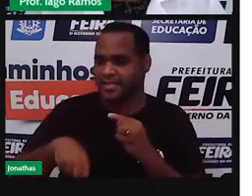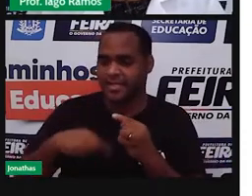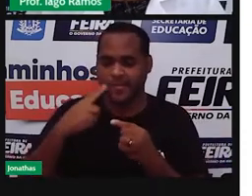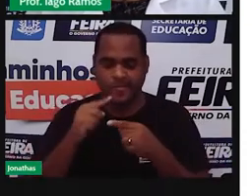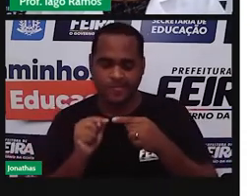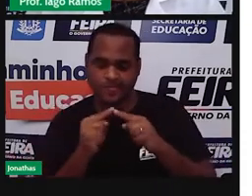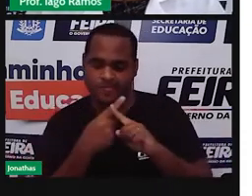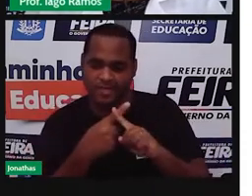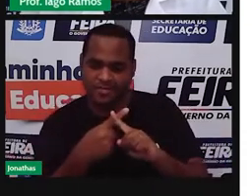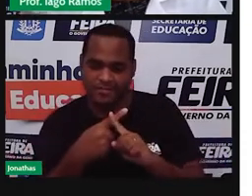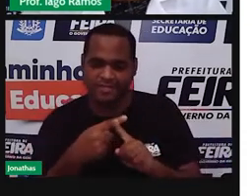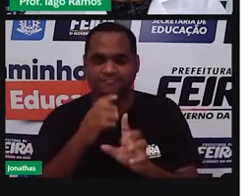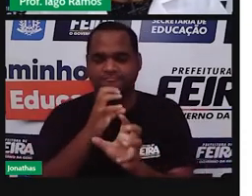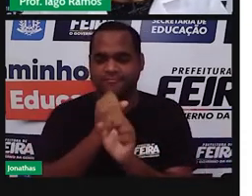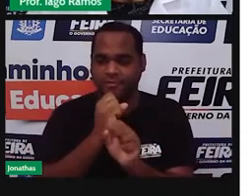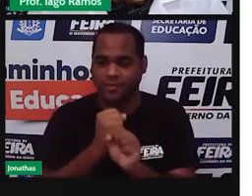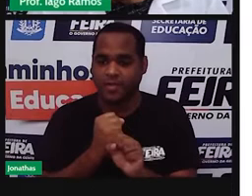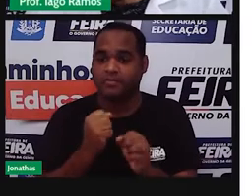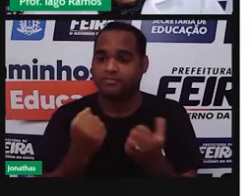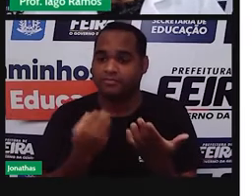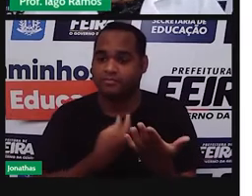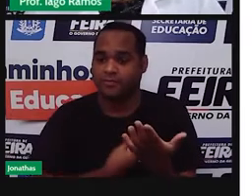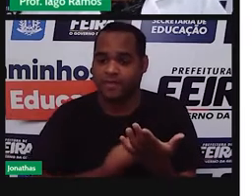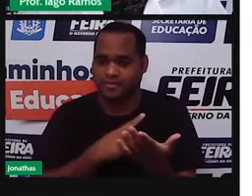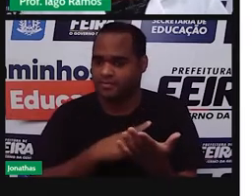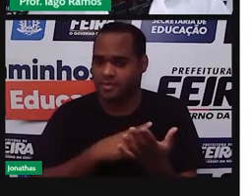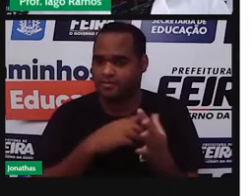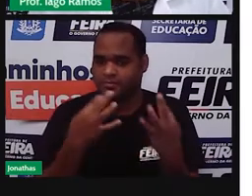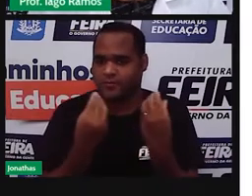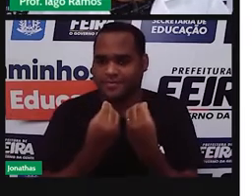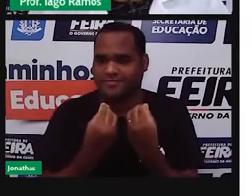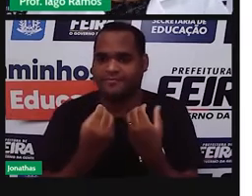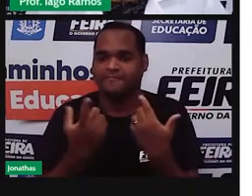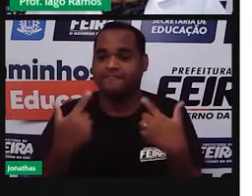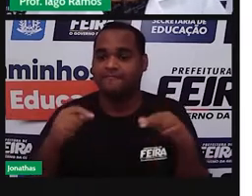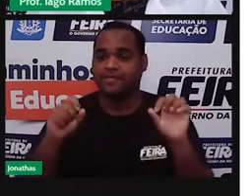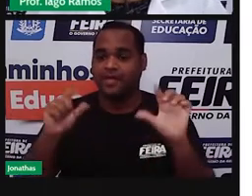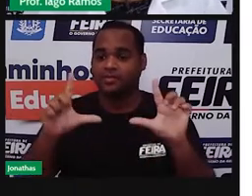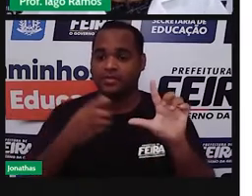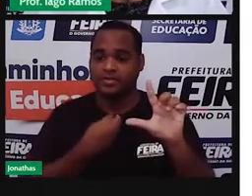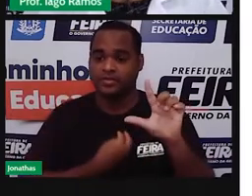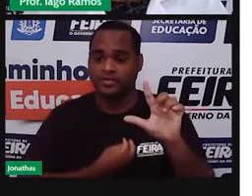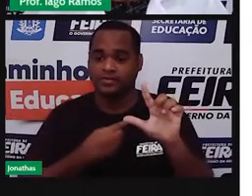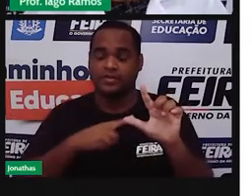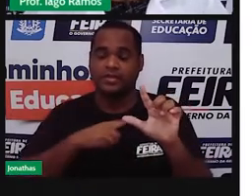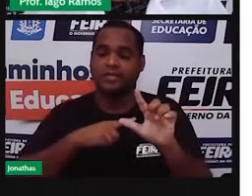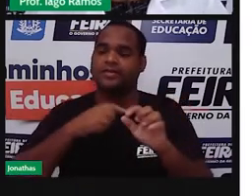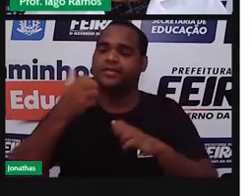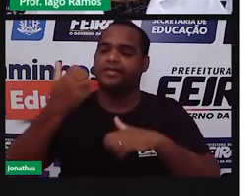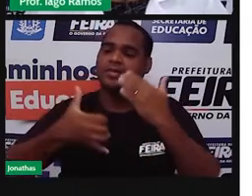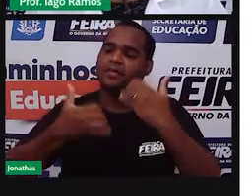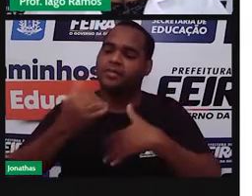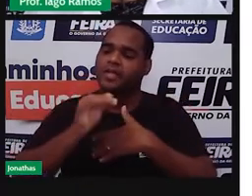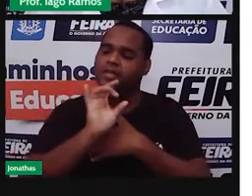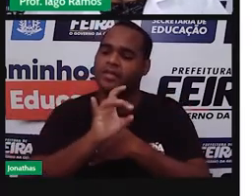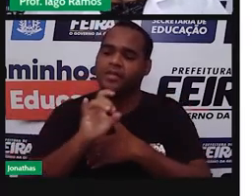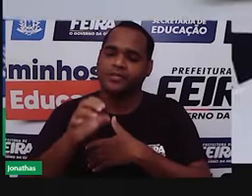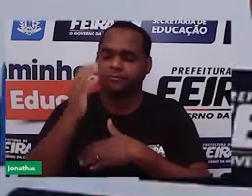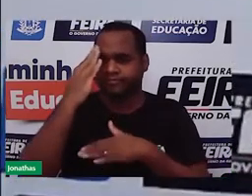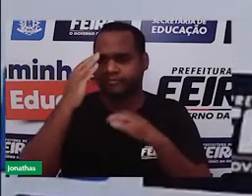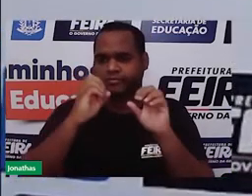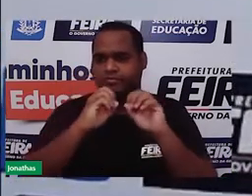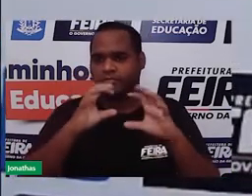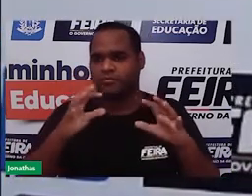somar números inteiros, tá? Bom, então para isso, o que a gente vai fazer? A gente vai lá para o